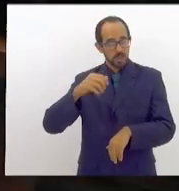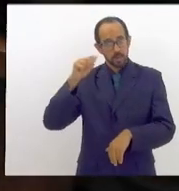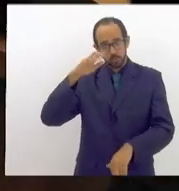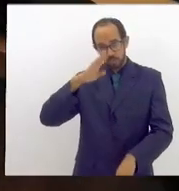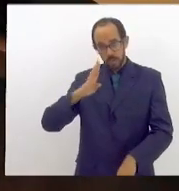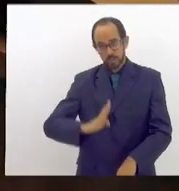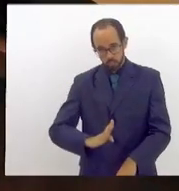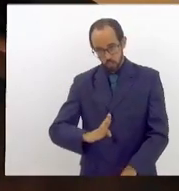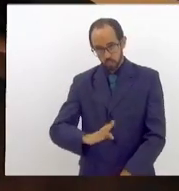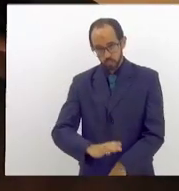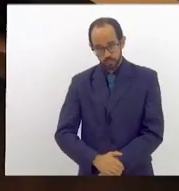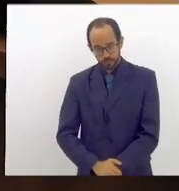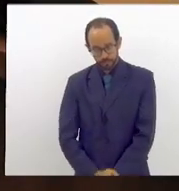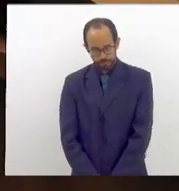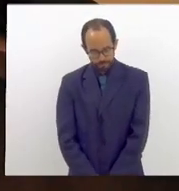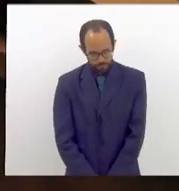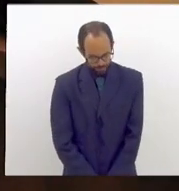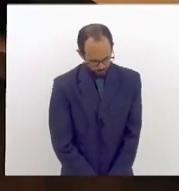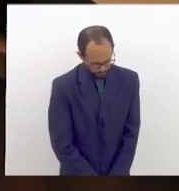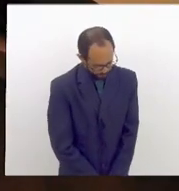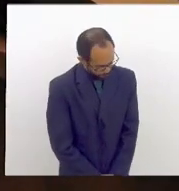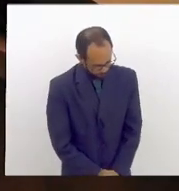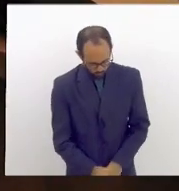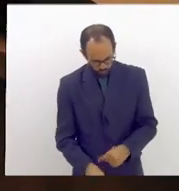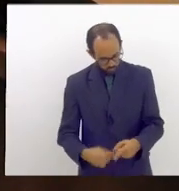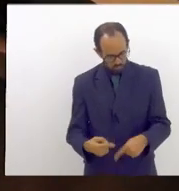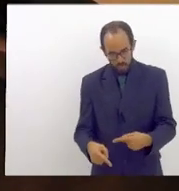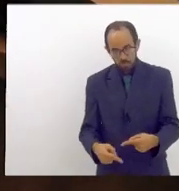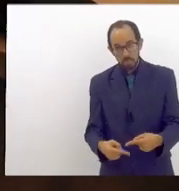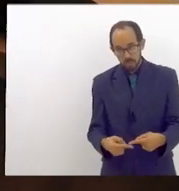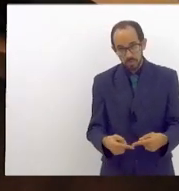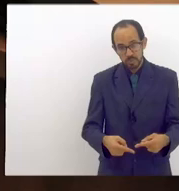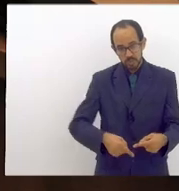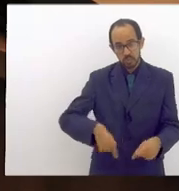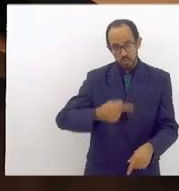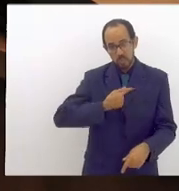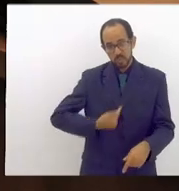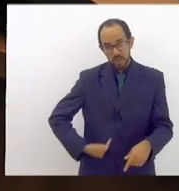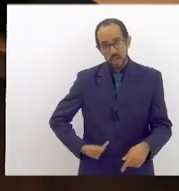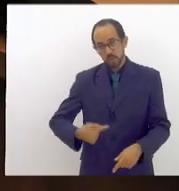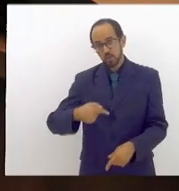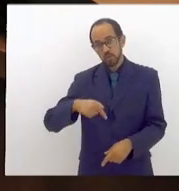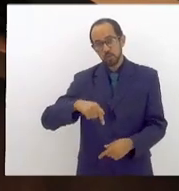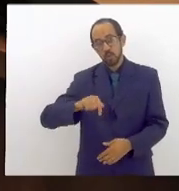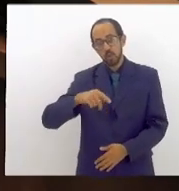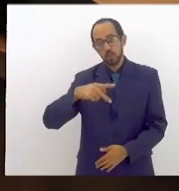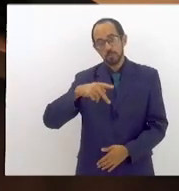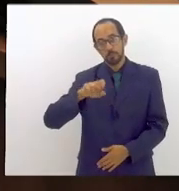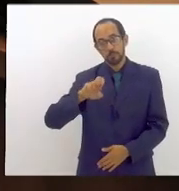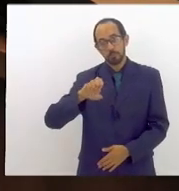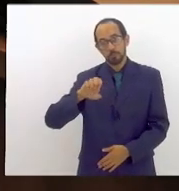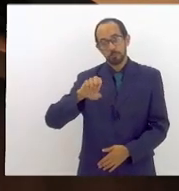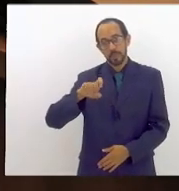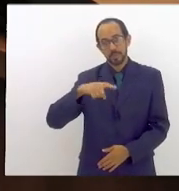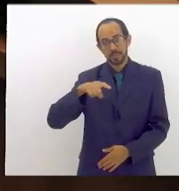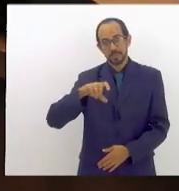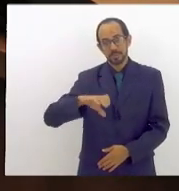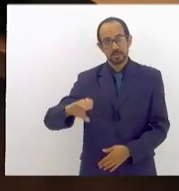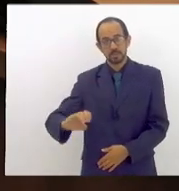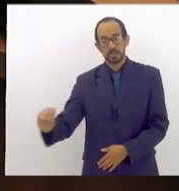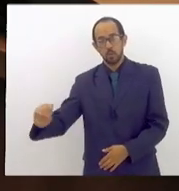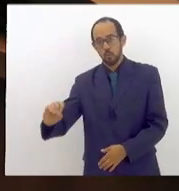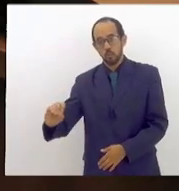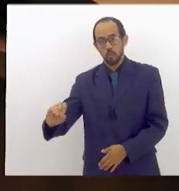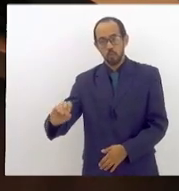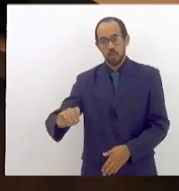E aí já era o governador Pezão goela abaixo ele